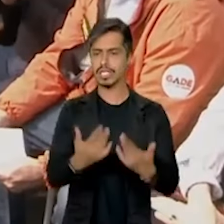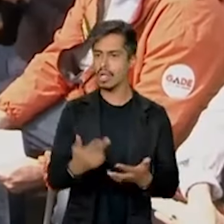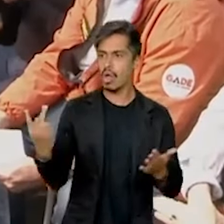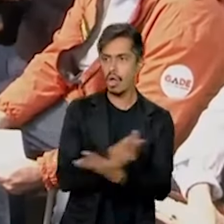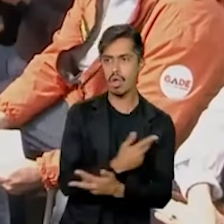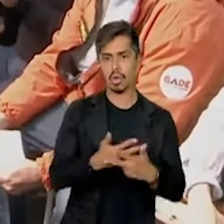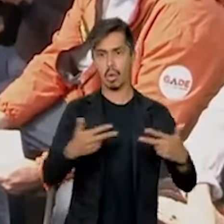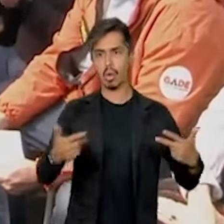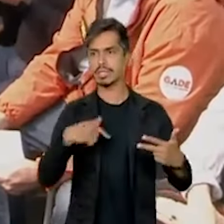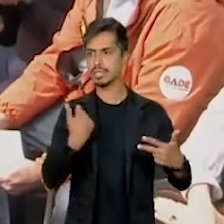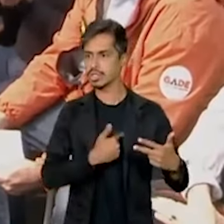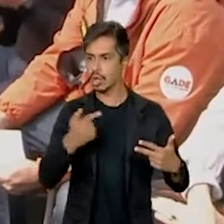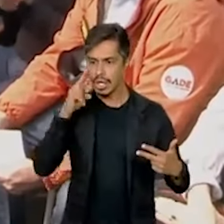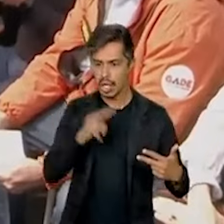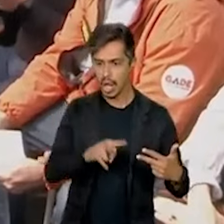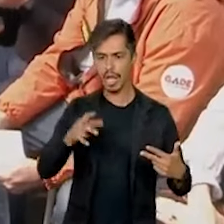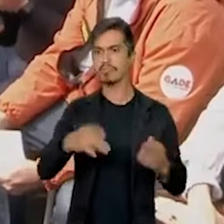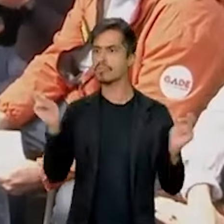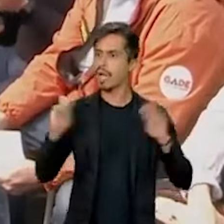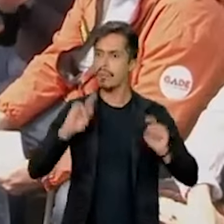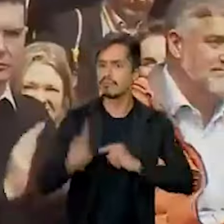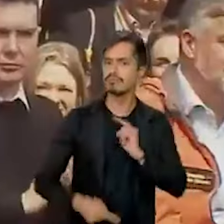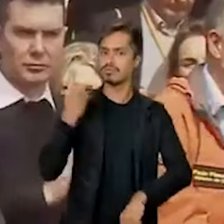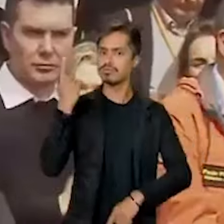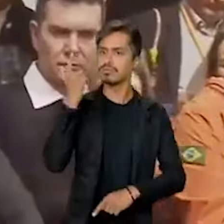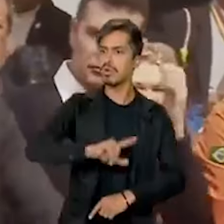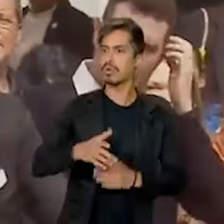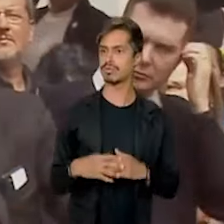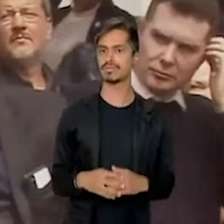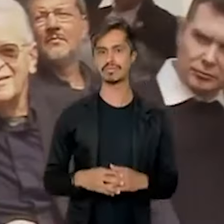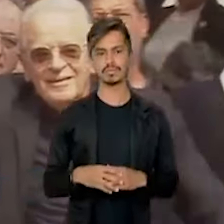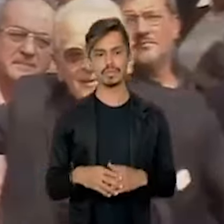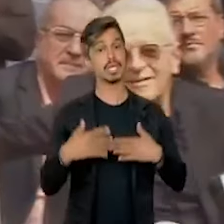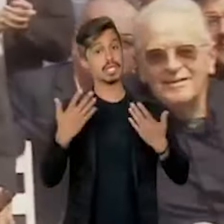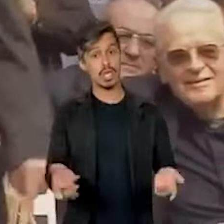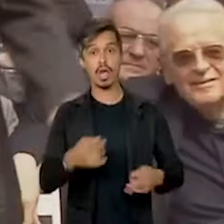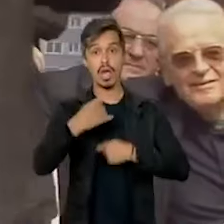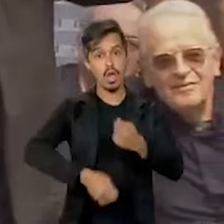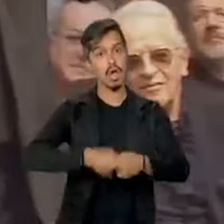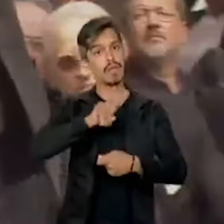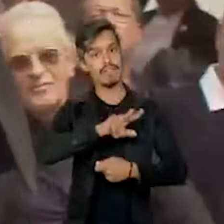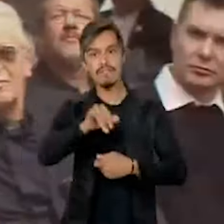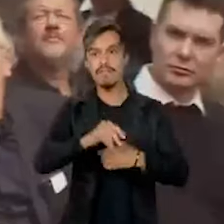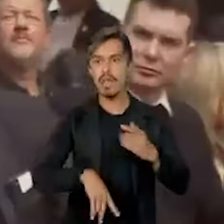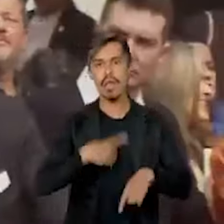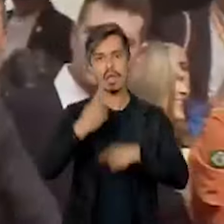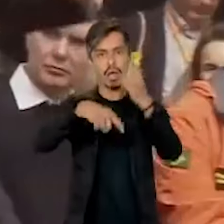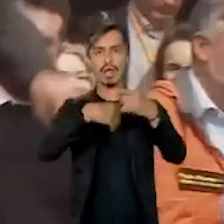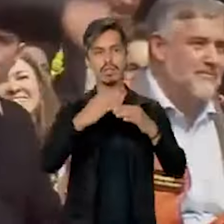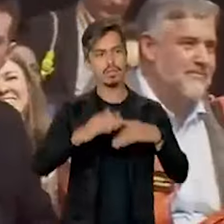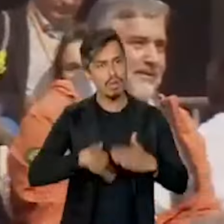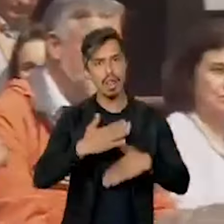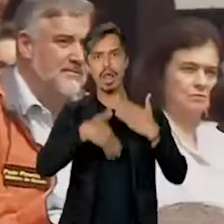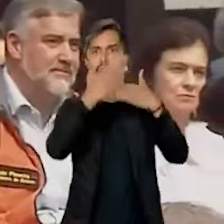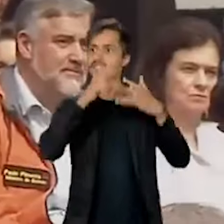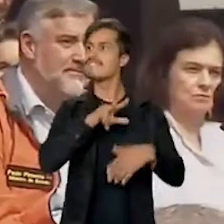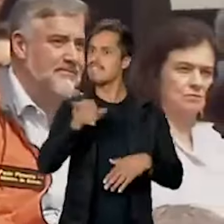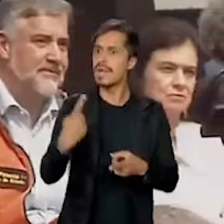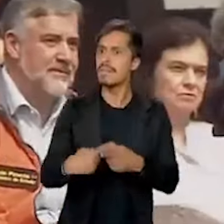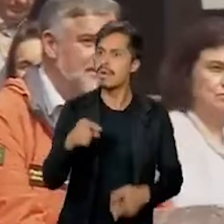acontecesse aqui no estado do Rio Grande do Sul. E vai crescer a economia. E sabe por que a economia vai crescer